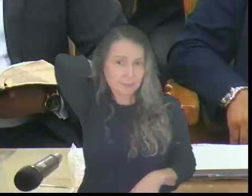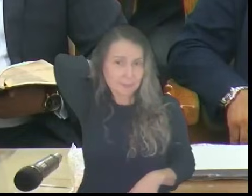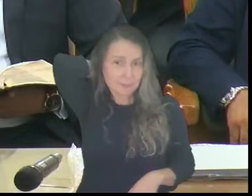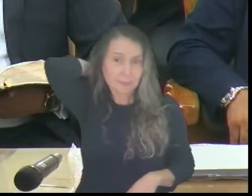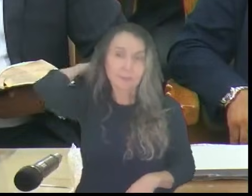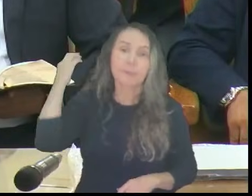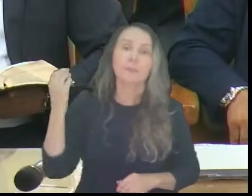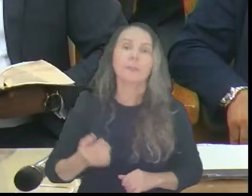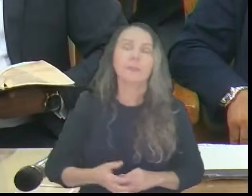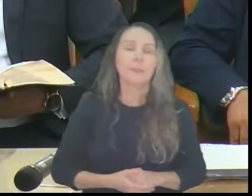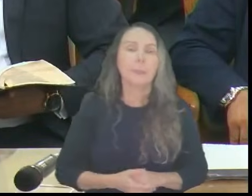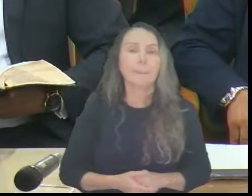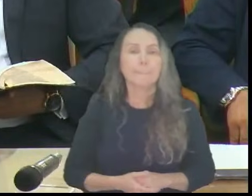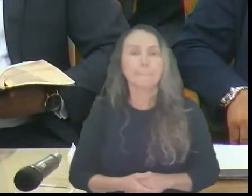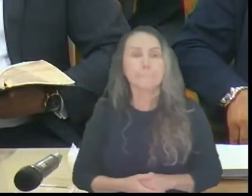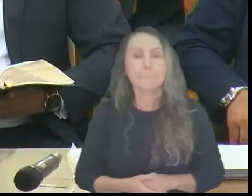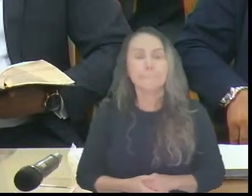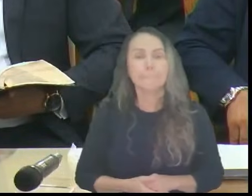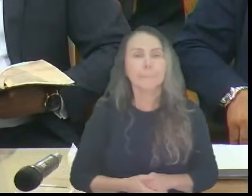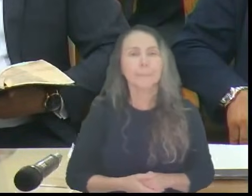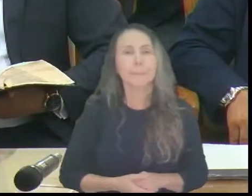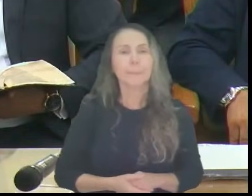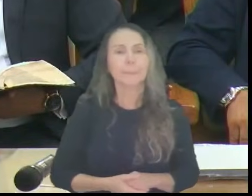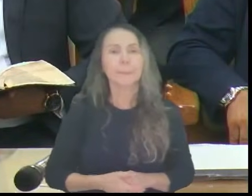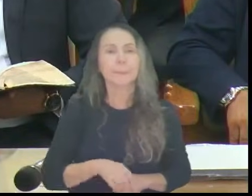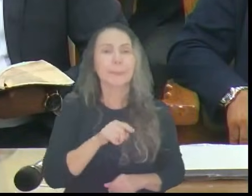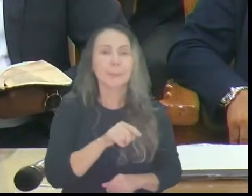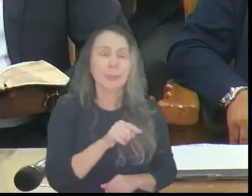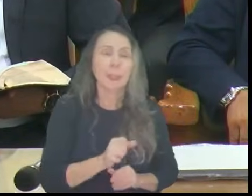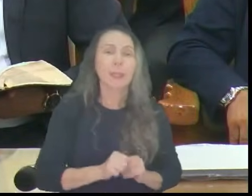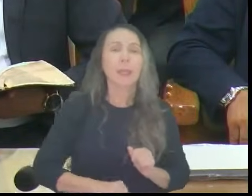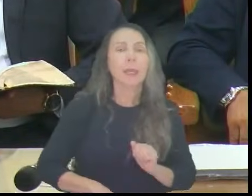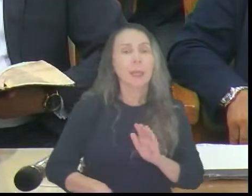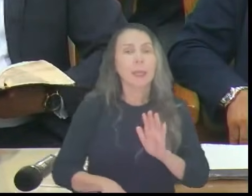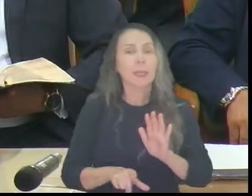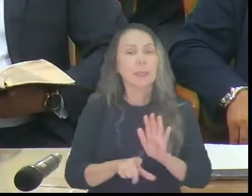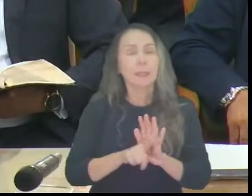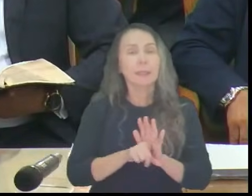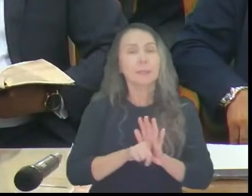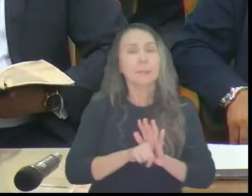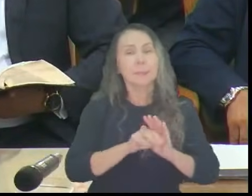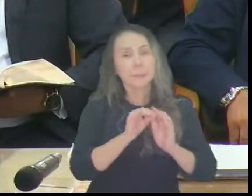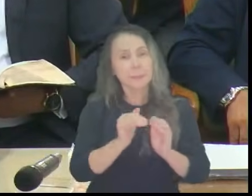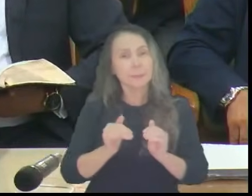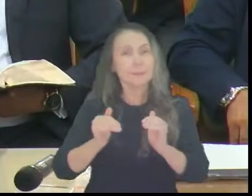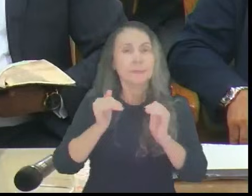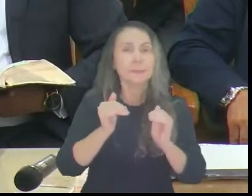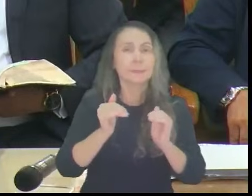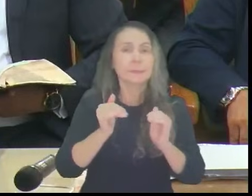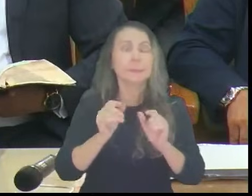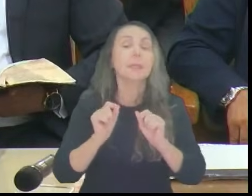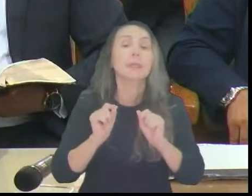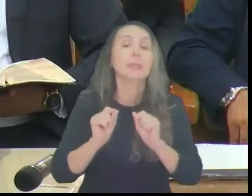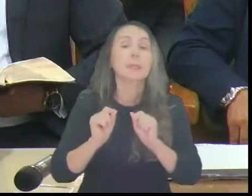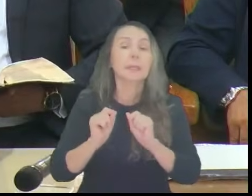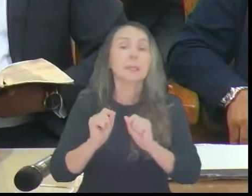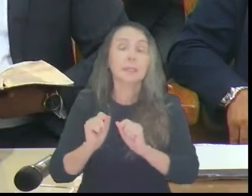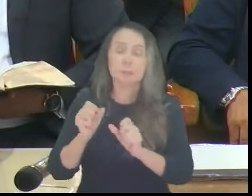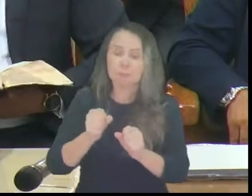menor infringe a lei da autoridade maior. Quem é a autoridade maior? Quem é a autoridade maior?